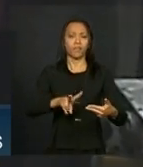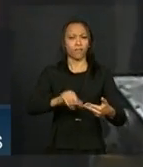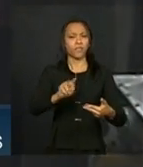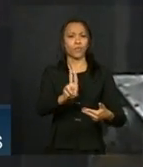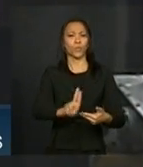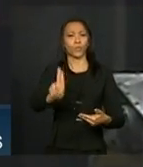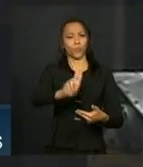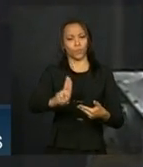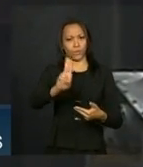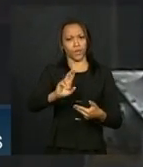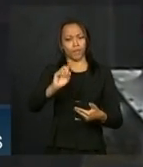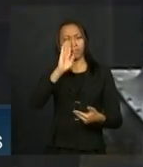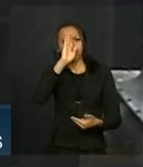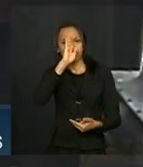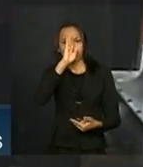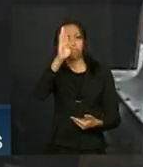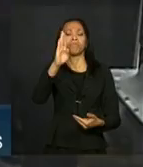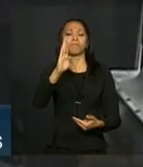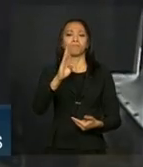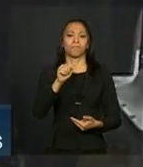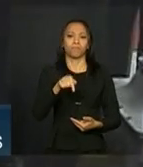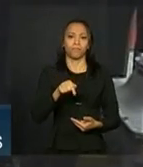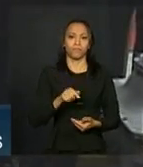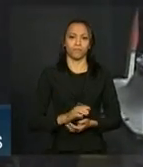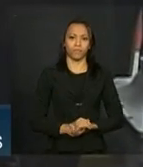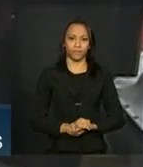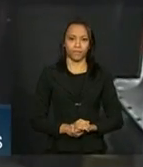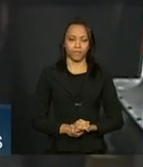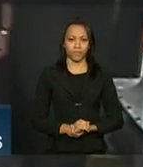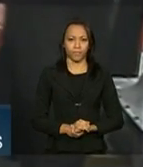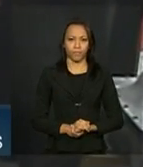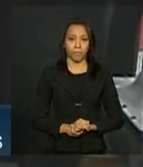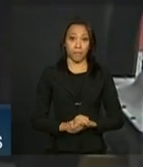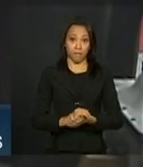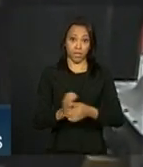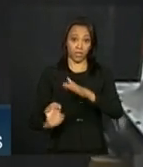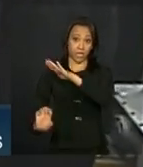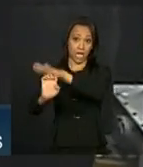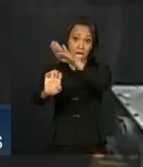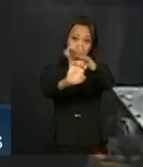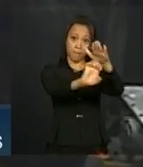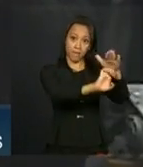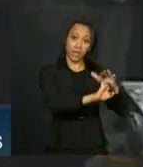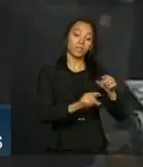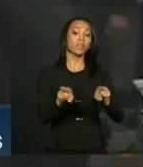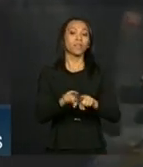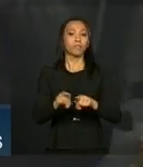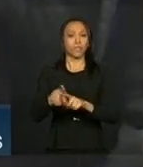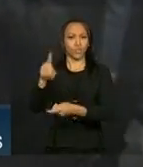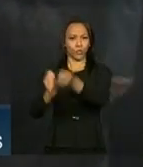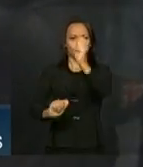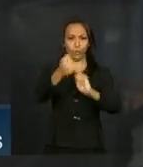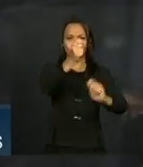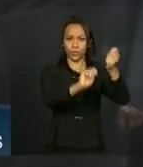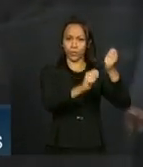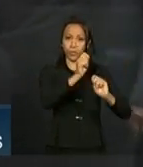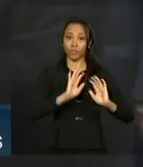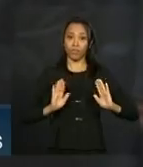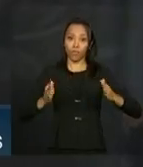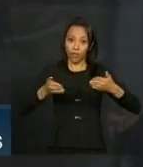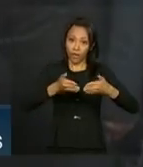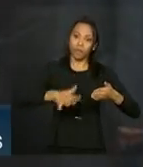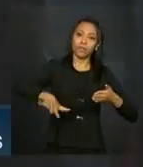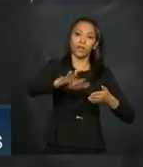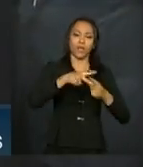ser usados principalmente pelas empresas e indústrias de